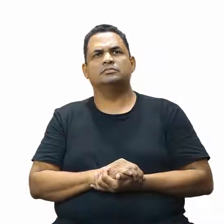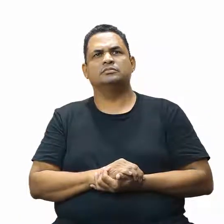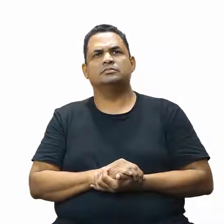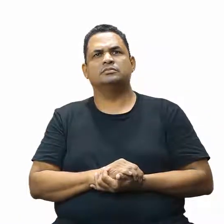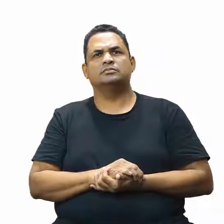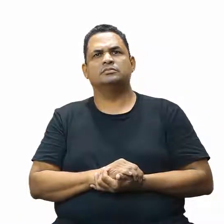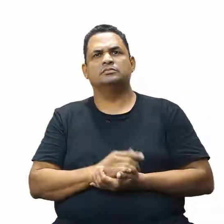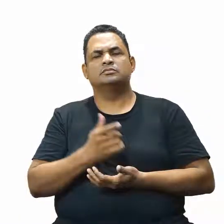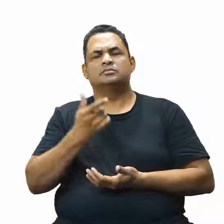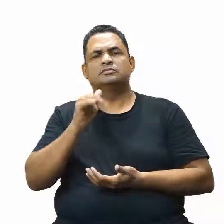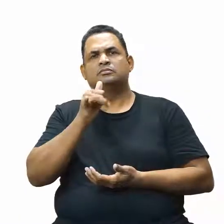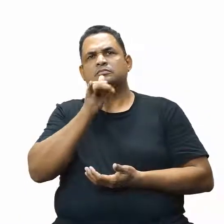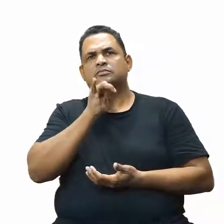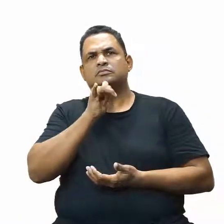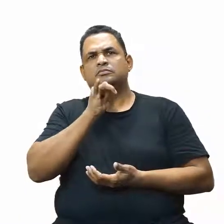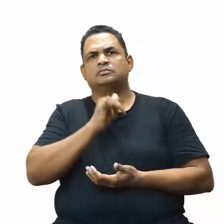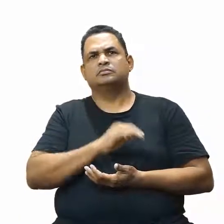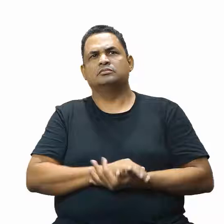Outro exemplo,